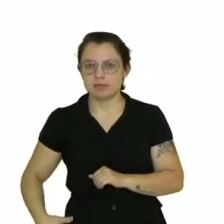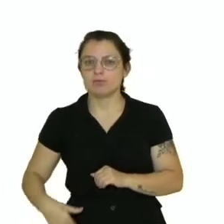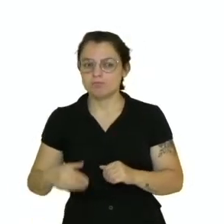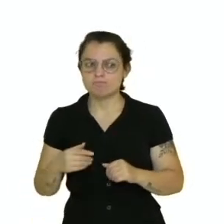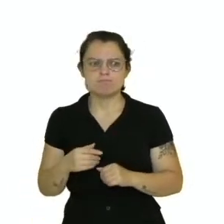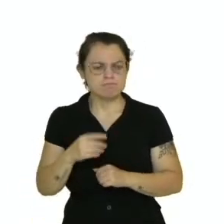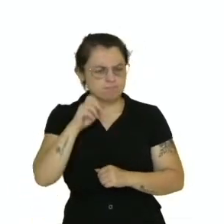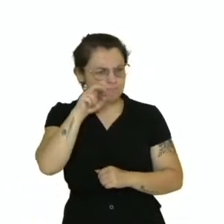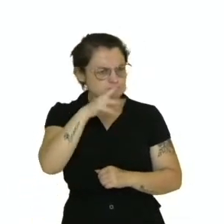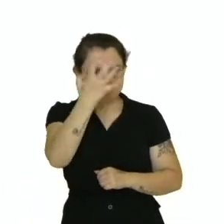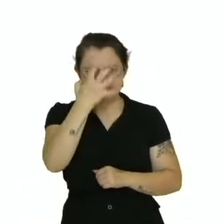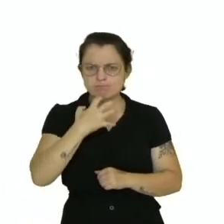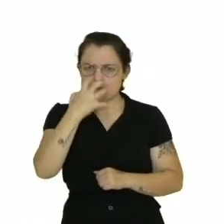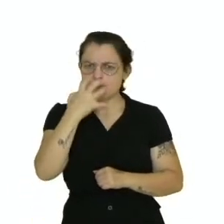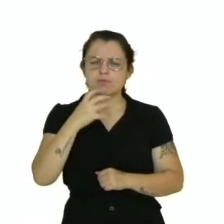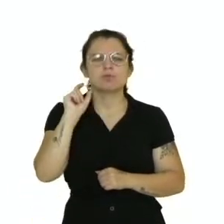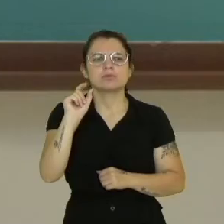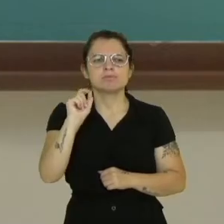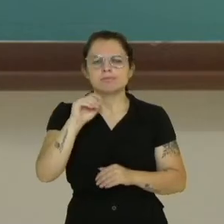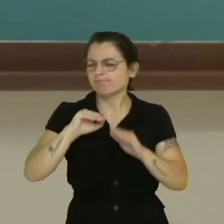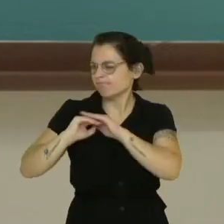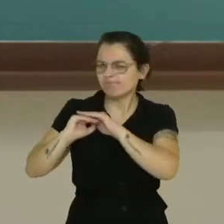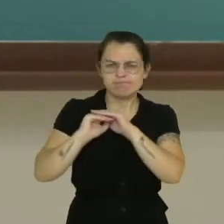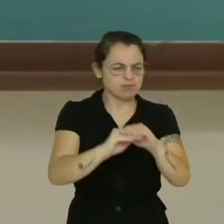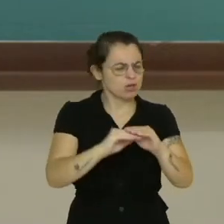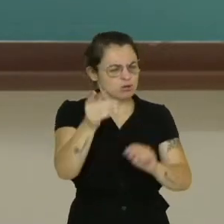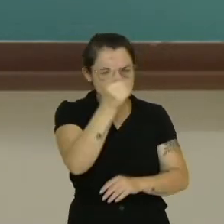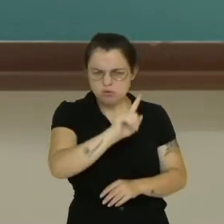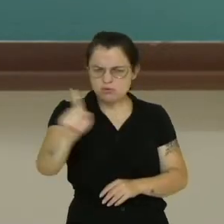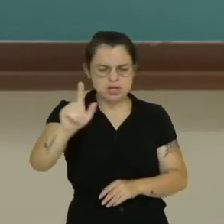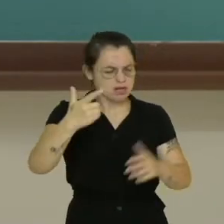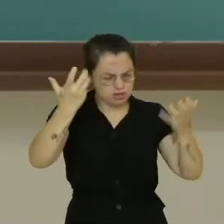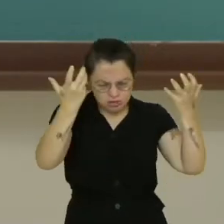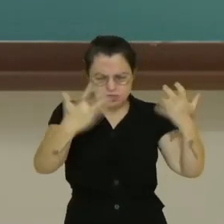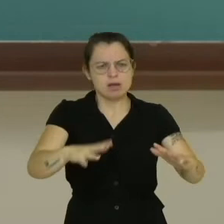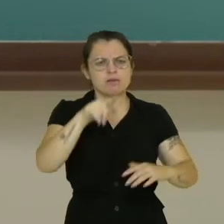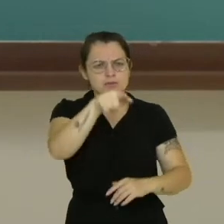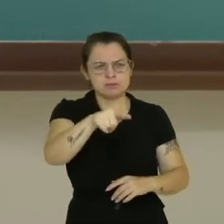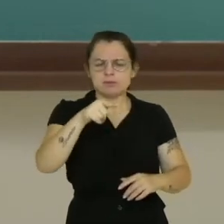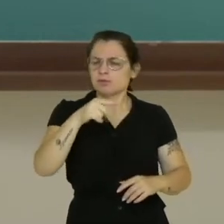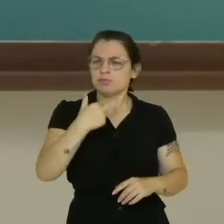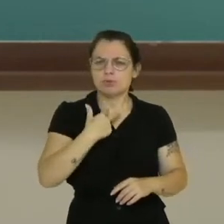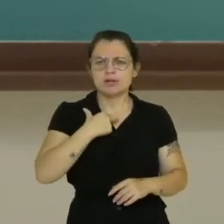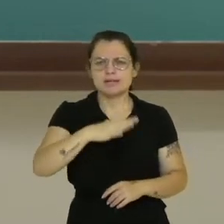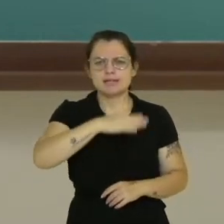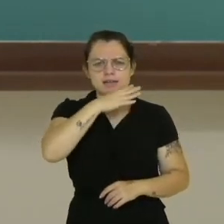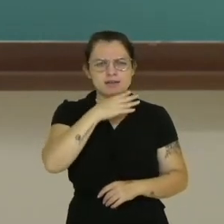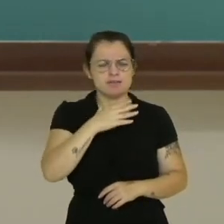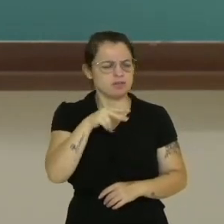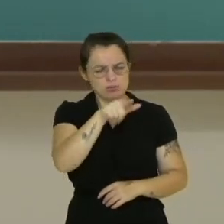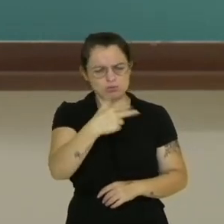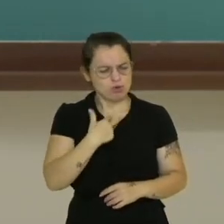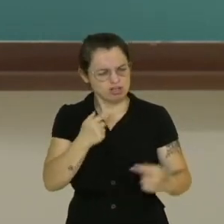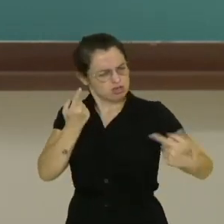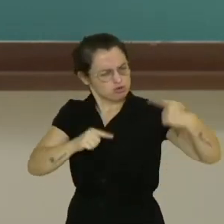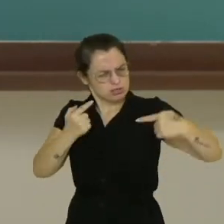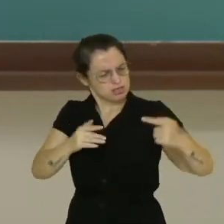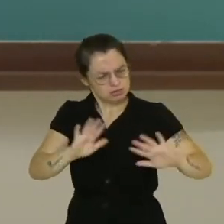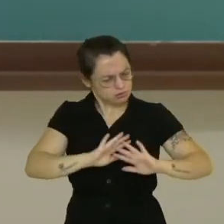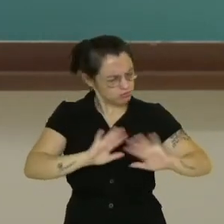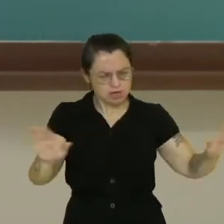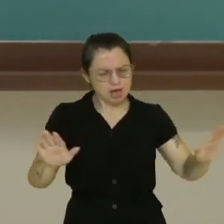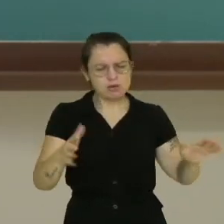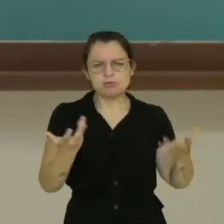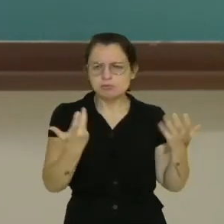prendendo os trabalhadores. Então eles vão reprimir, eles não aceitam que o trabalhador faça greve. O trabalhador tem que trabalhar, ele não pode discutir política, não pode lutar por